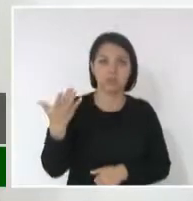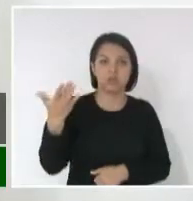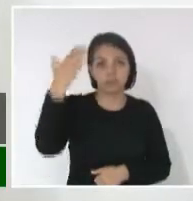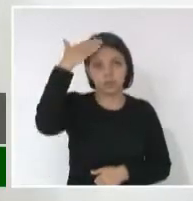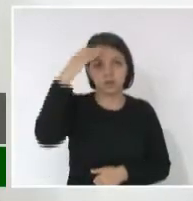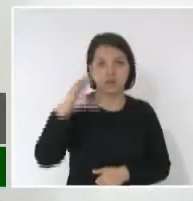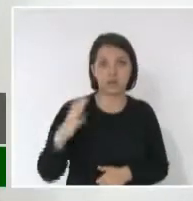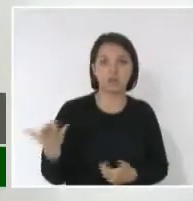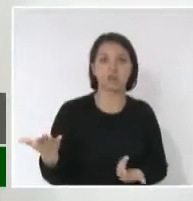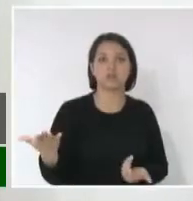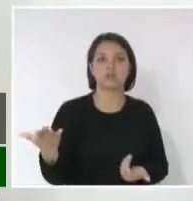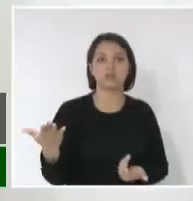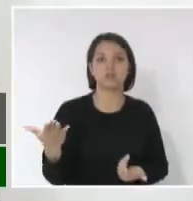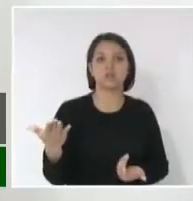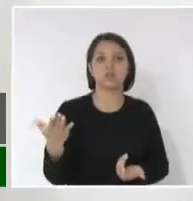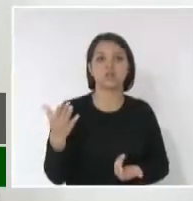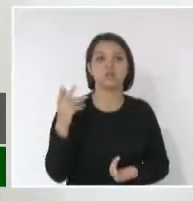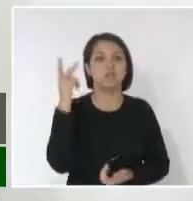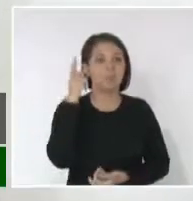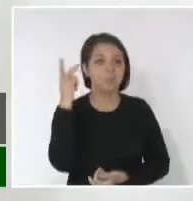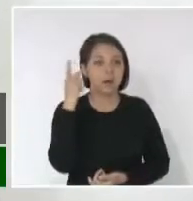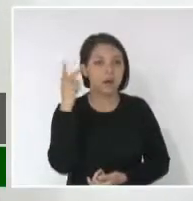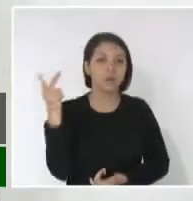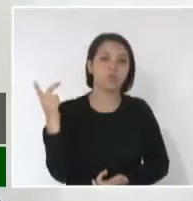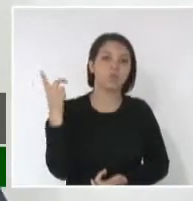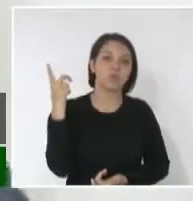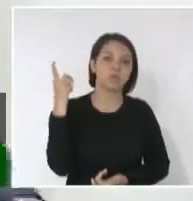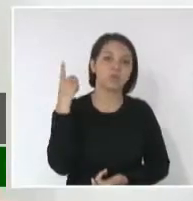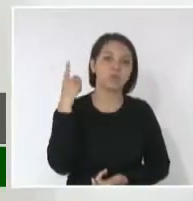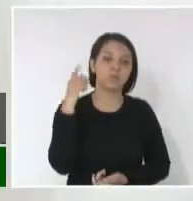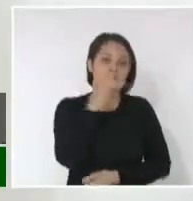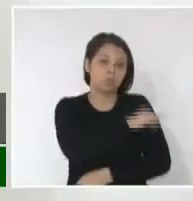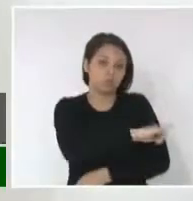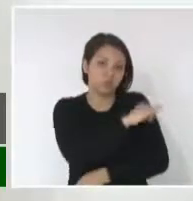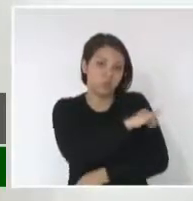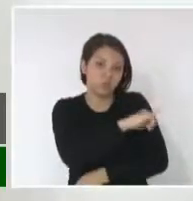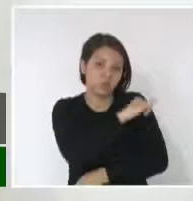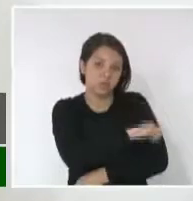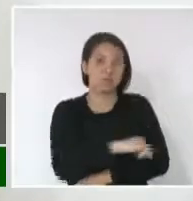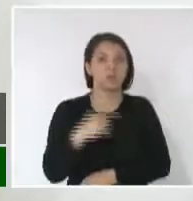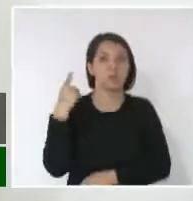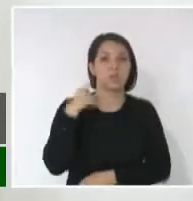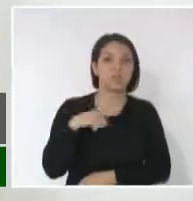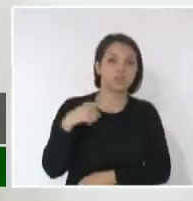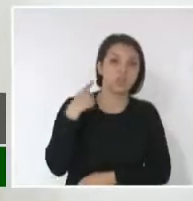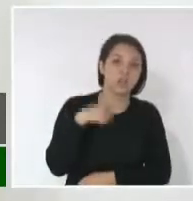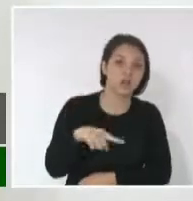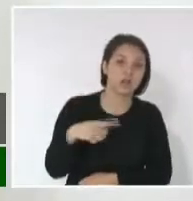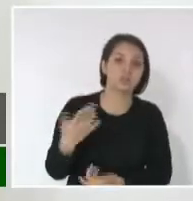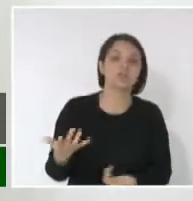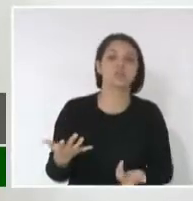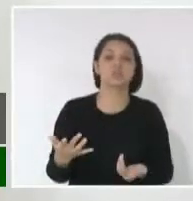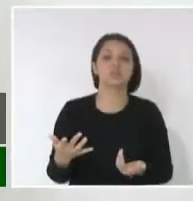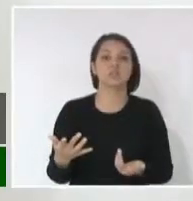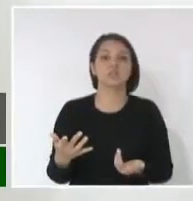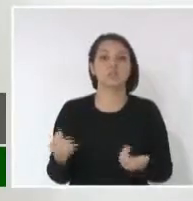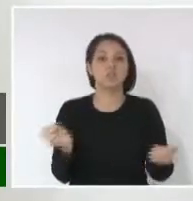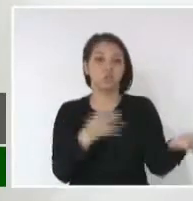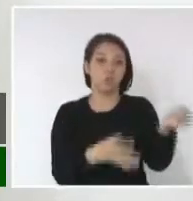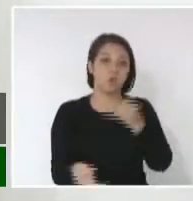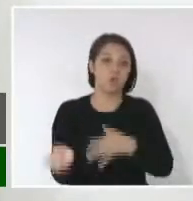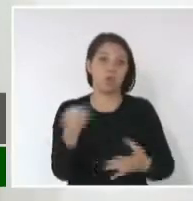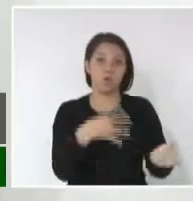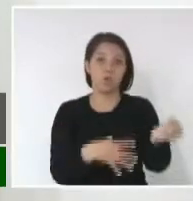Paulo, Rio de Janeiro, Minas Gerais. E são inovações